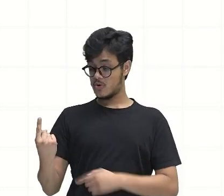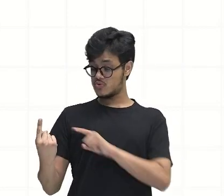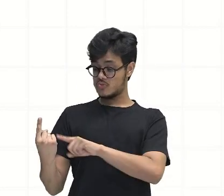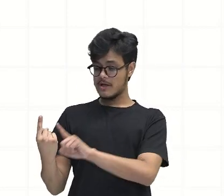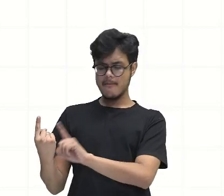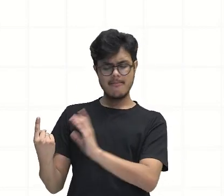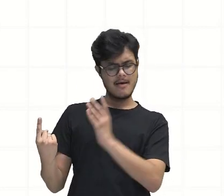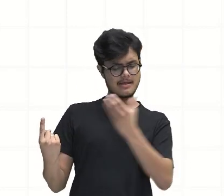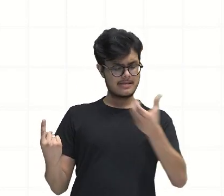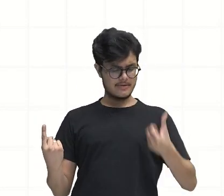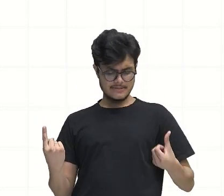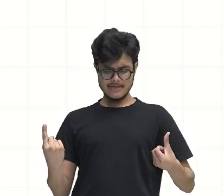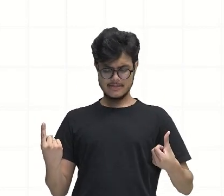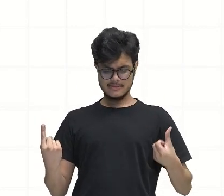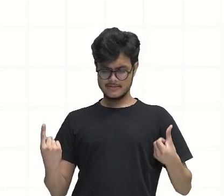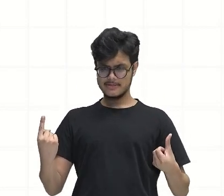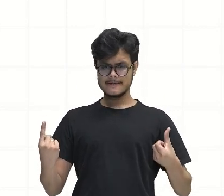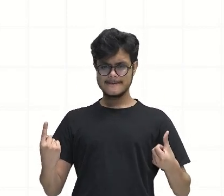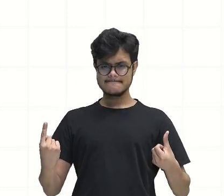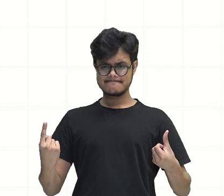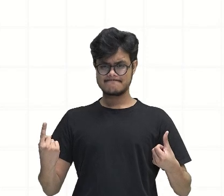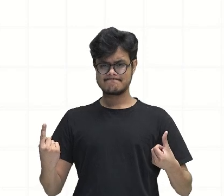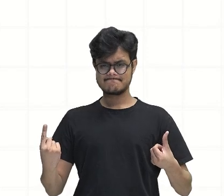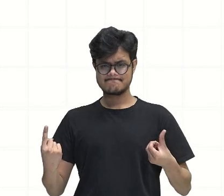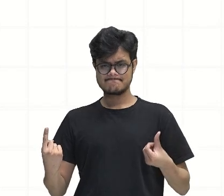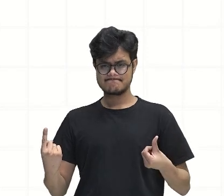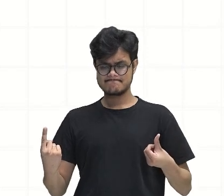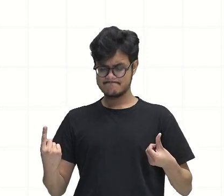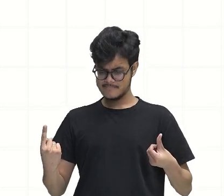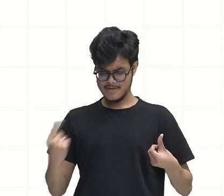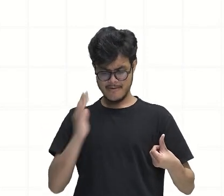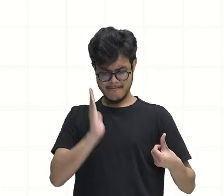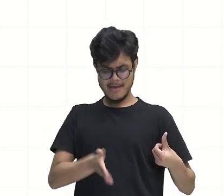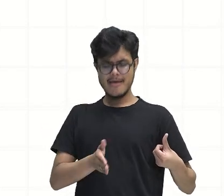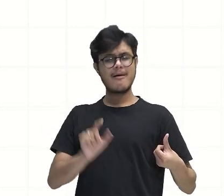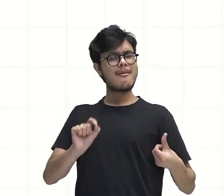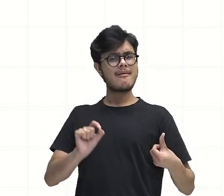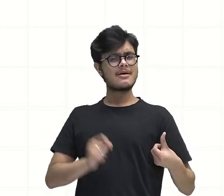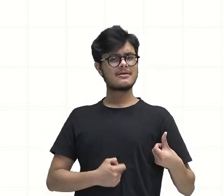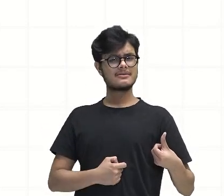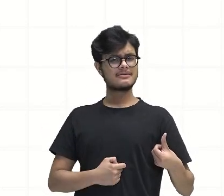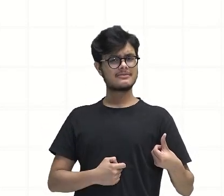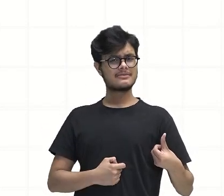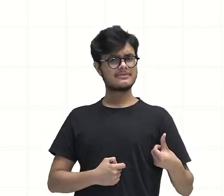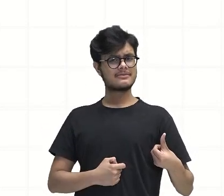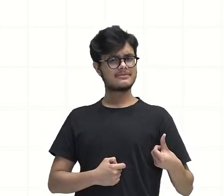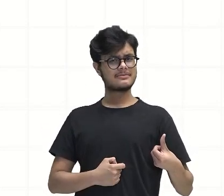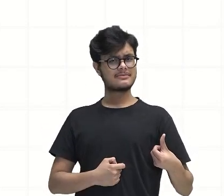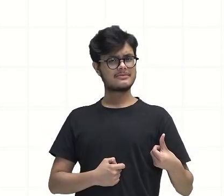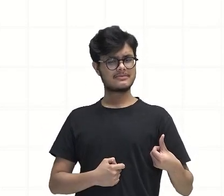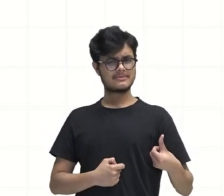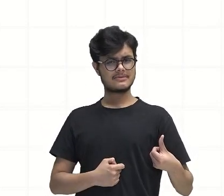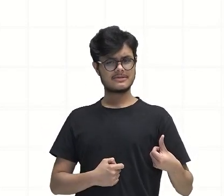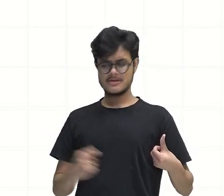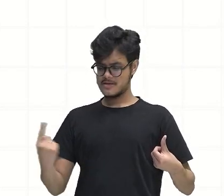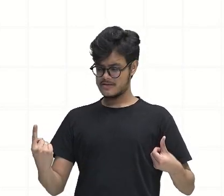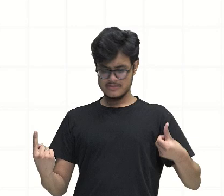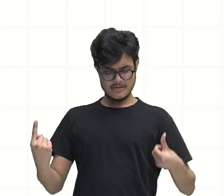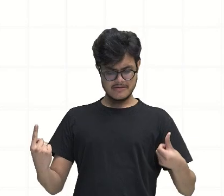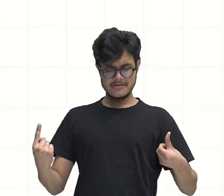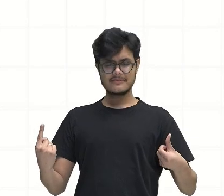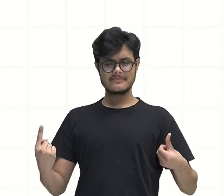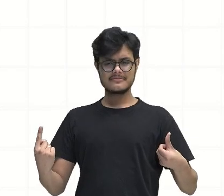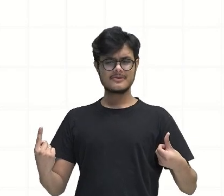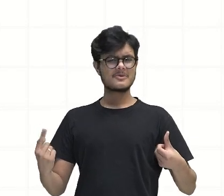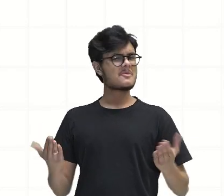6, né, no eixo X. Então, a metade vai ser a metade da distância de 1 até